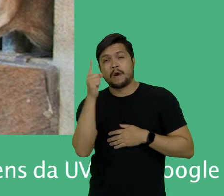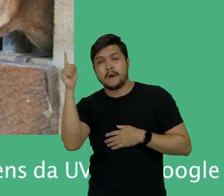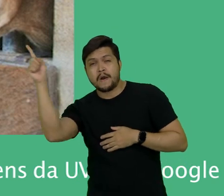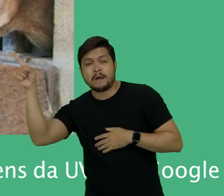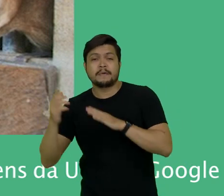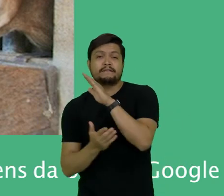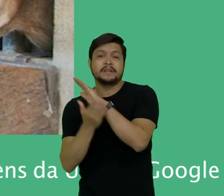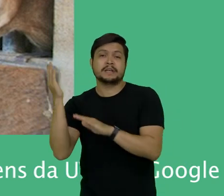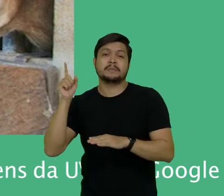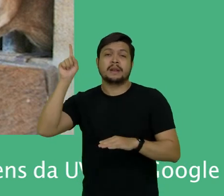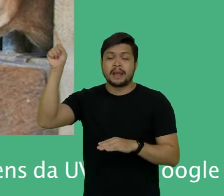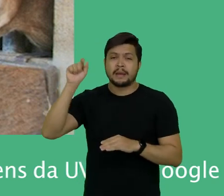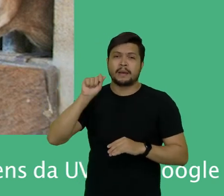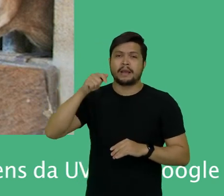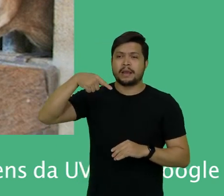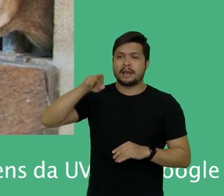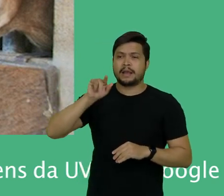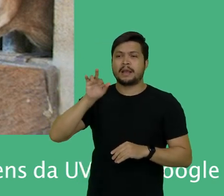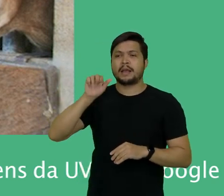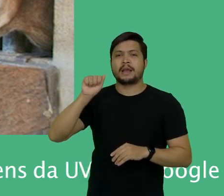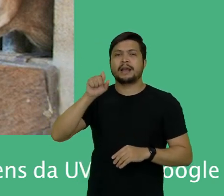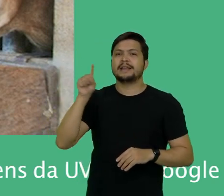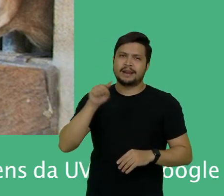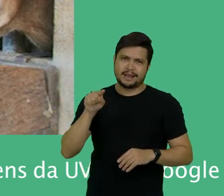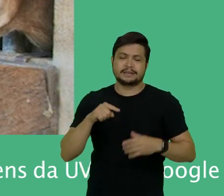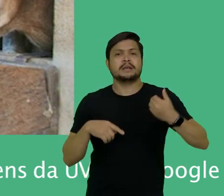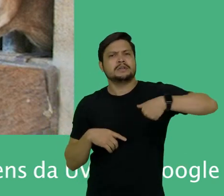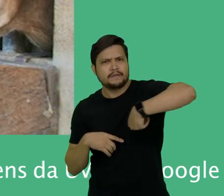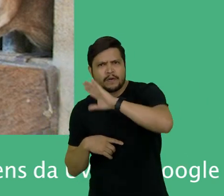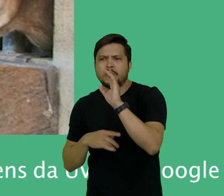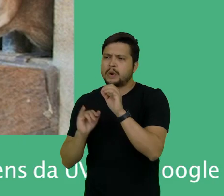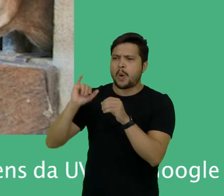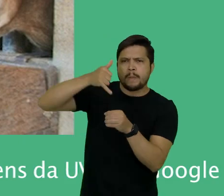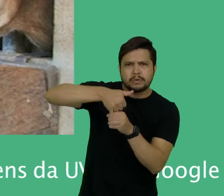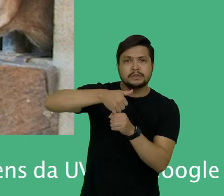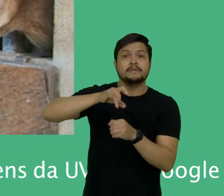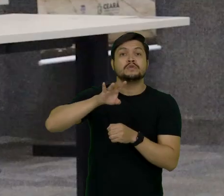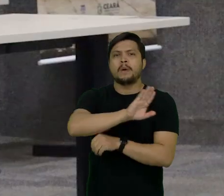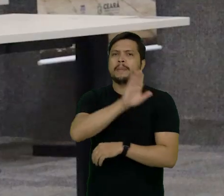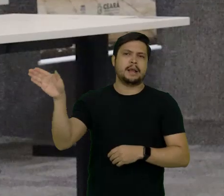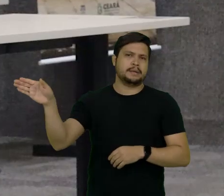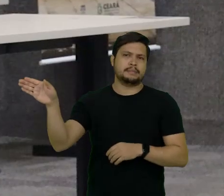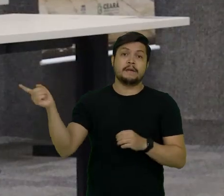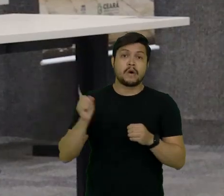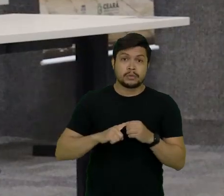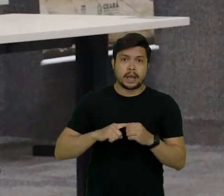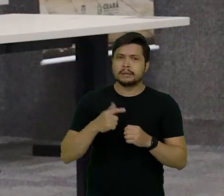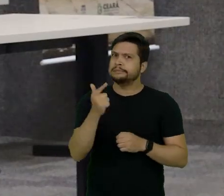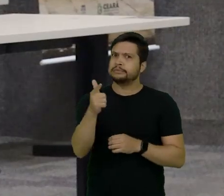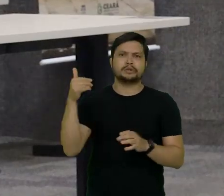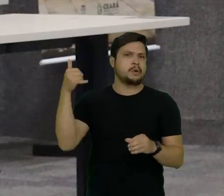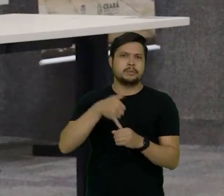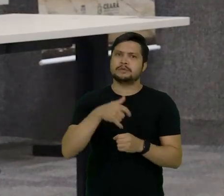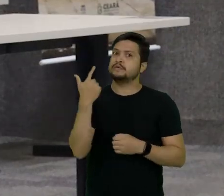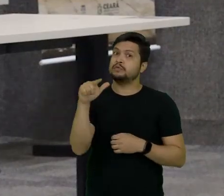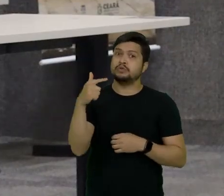os Aras em Aquiraz. E a gente foi só com o combustível da ida. Não tinha combustível para a volta.